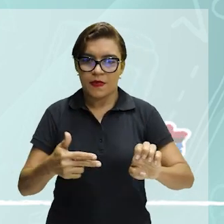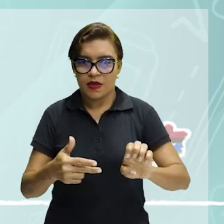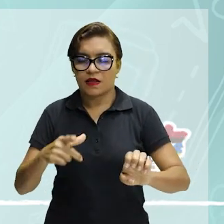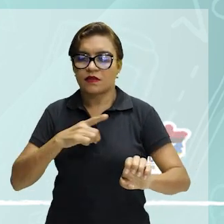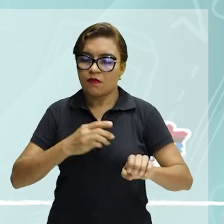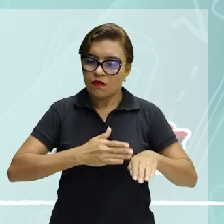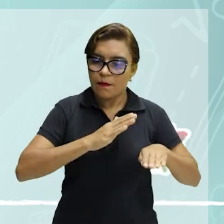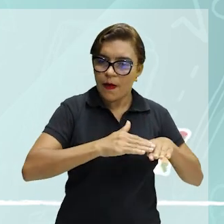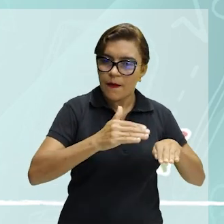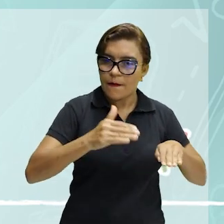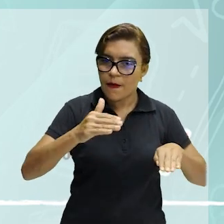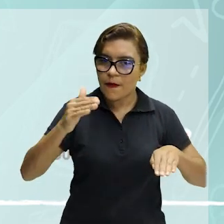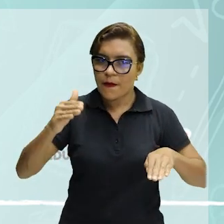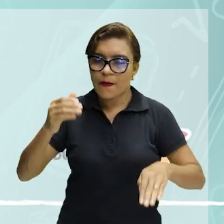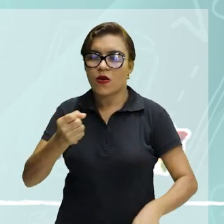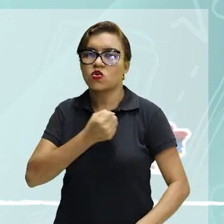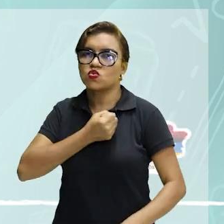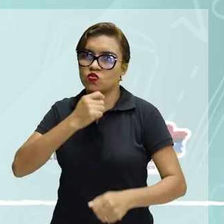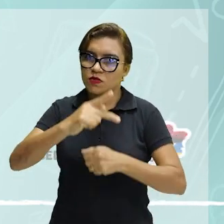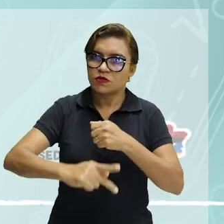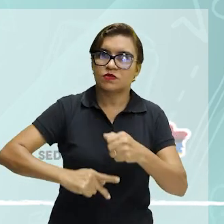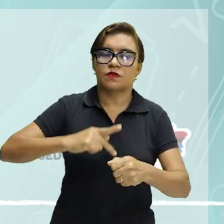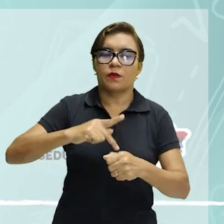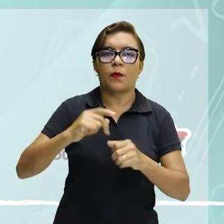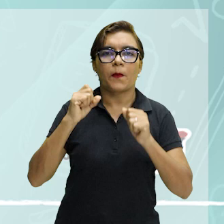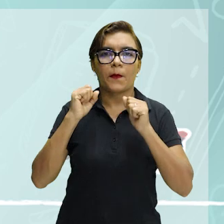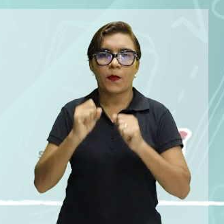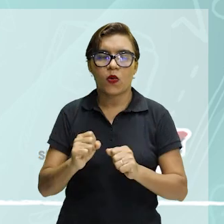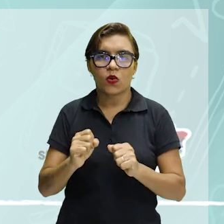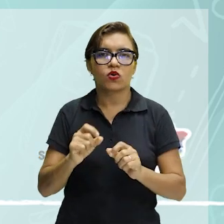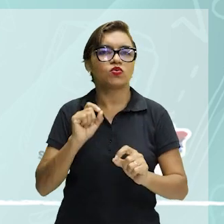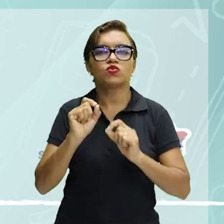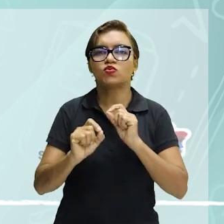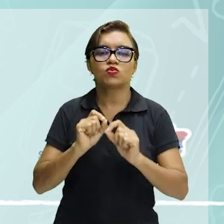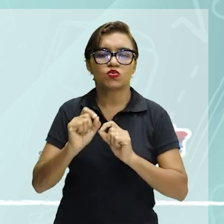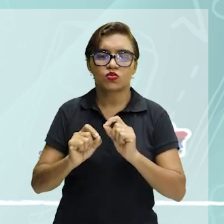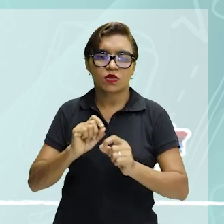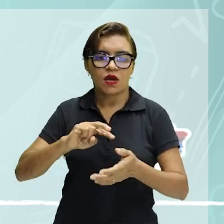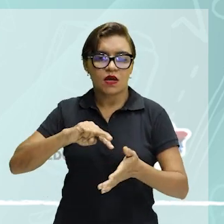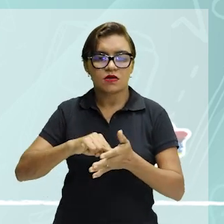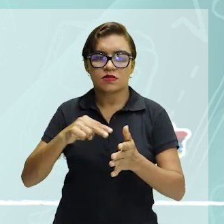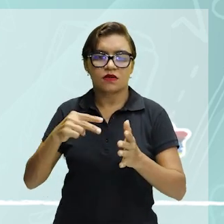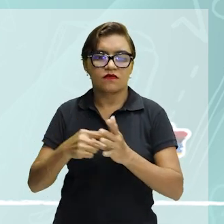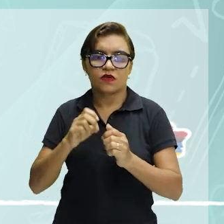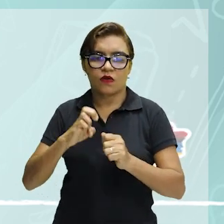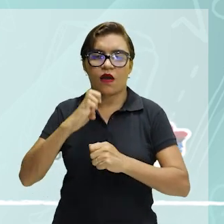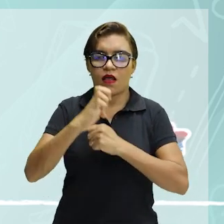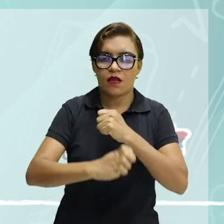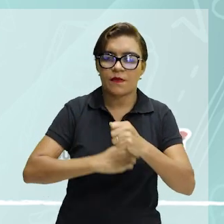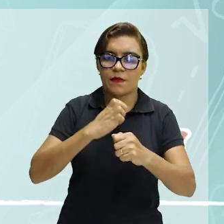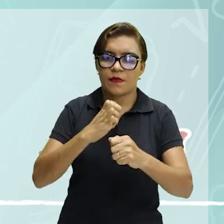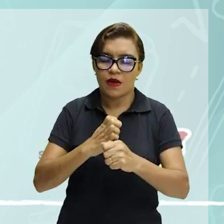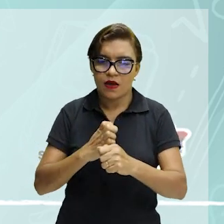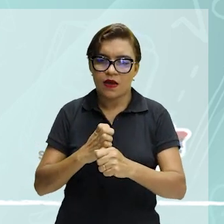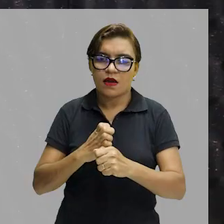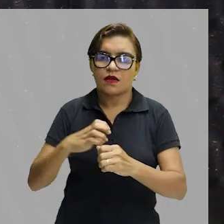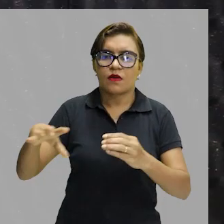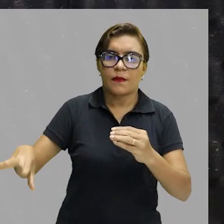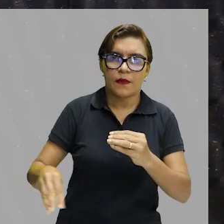ordem crescente de números atômicos, pode-se concluir que os elétrons vão sendo acrescentados